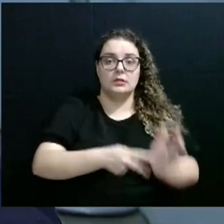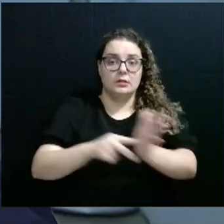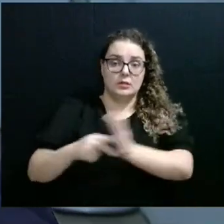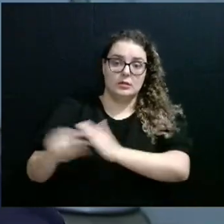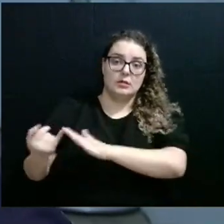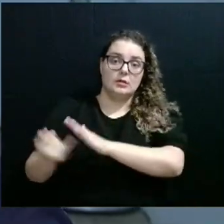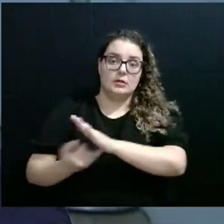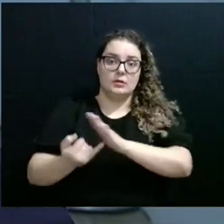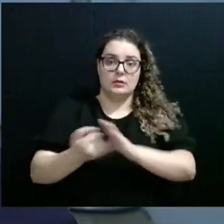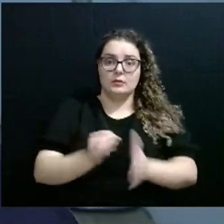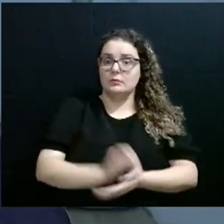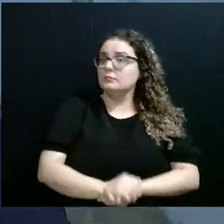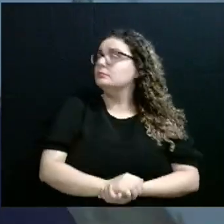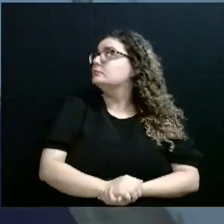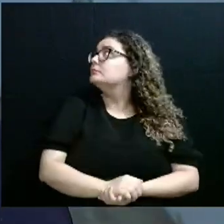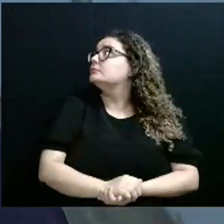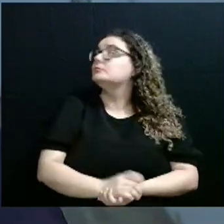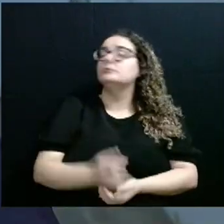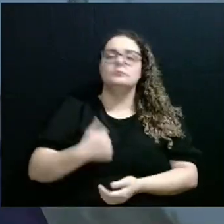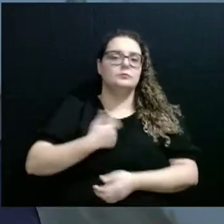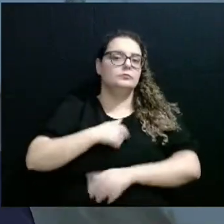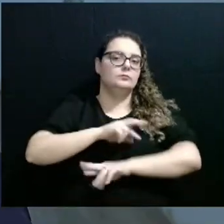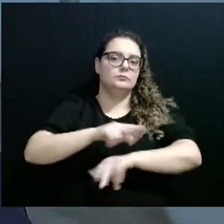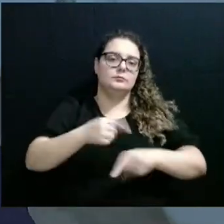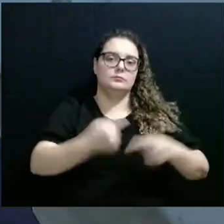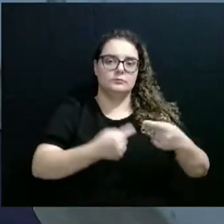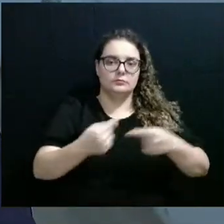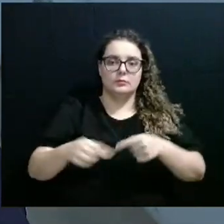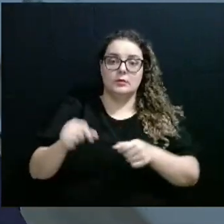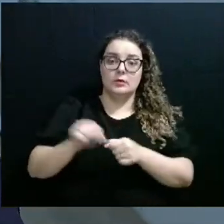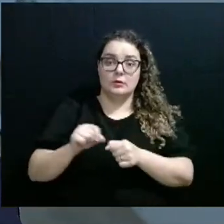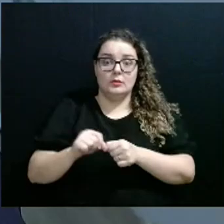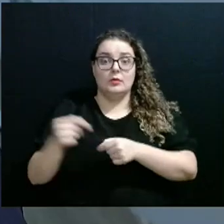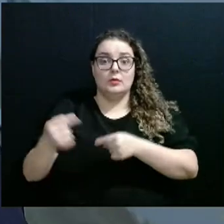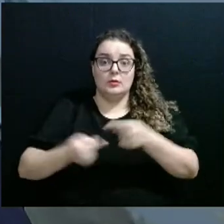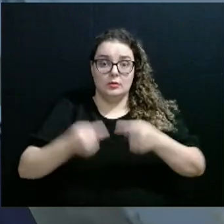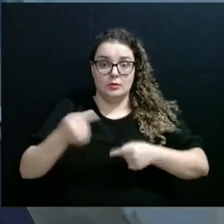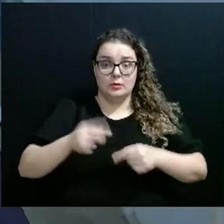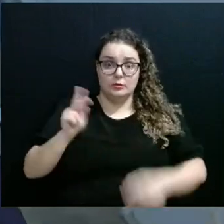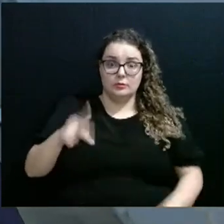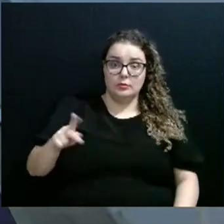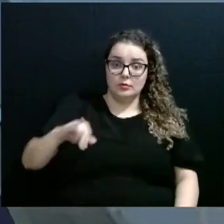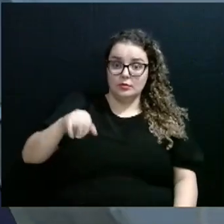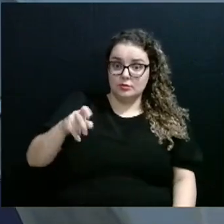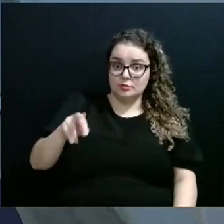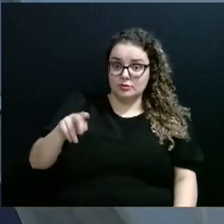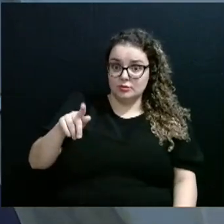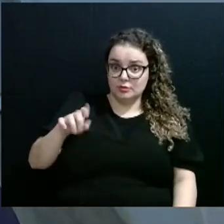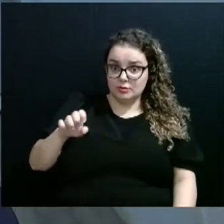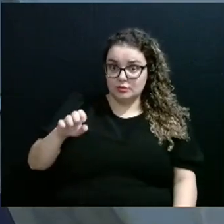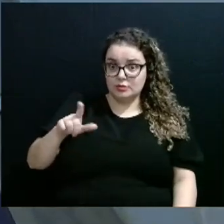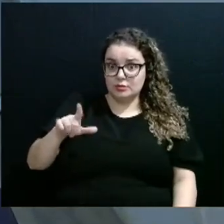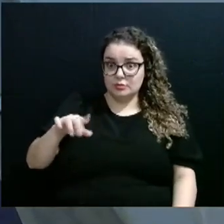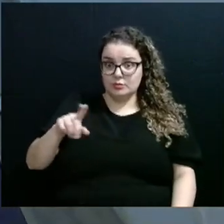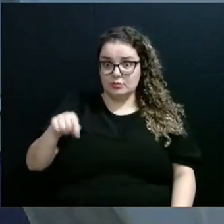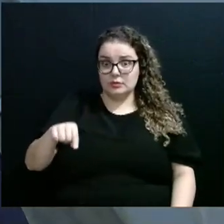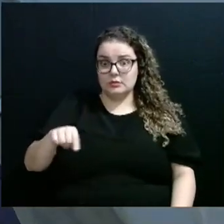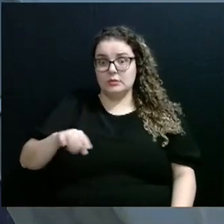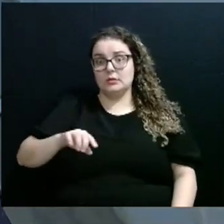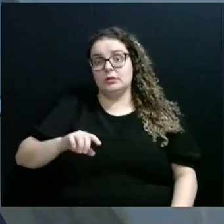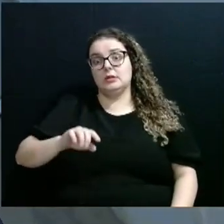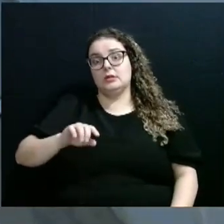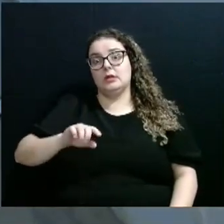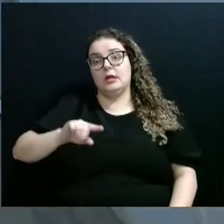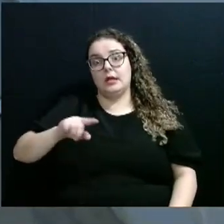Olha, nós fizemos várias discussões, nós fizemos um debate com o professor Jorge Luiz Souto-Maior, que é ex-desembargador do Tribunal de Justiça,